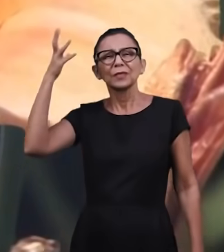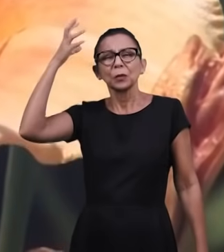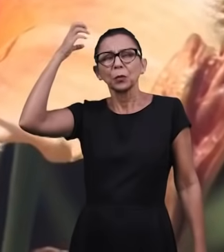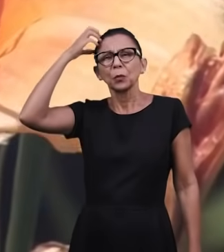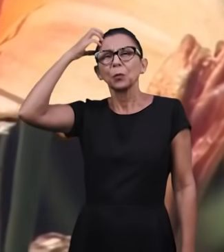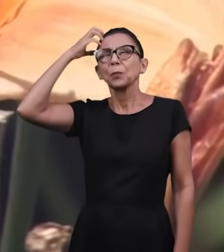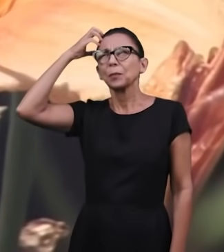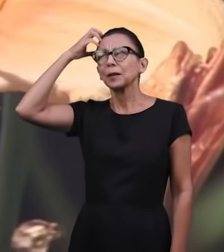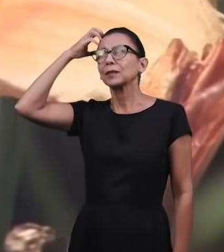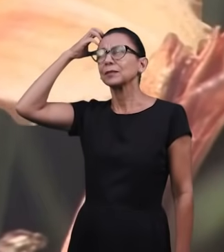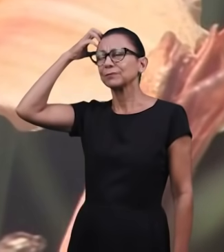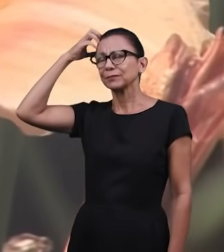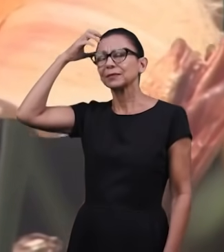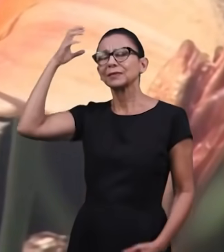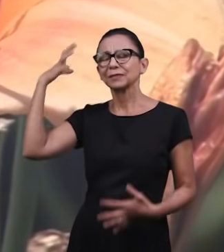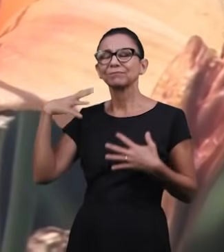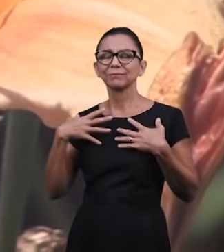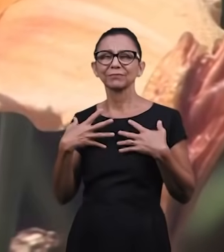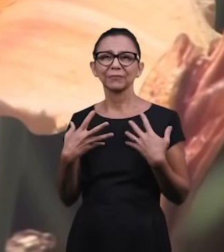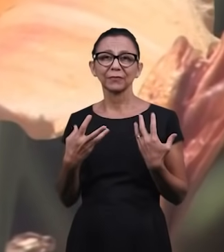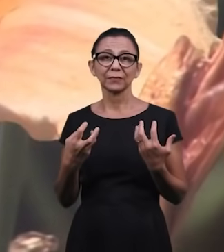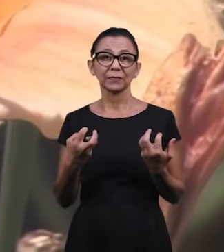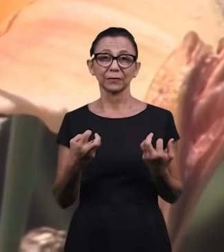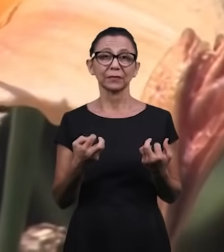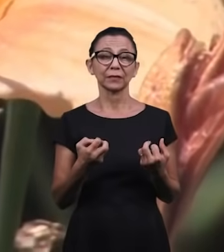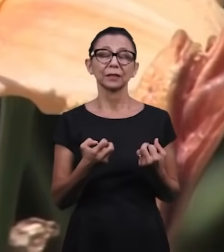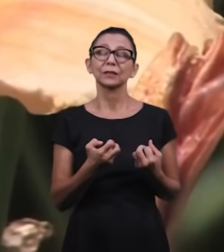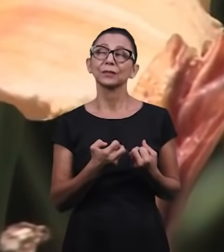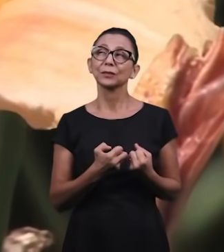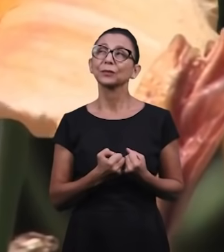É grande a minha